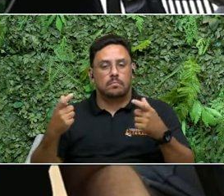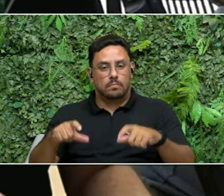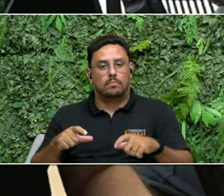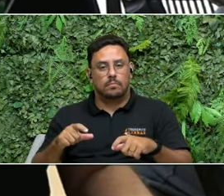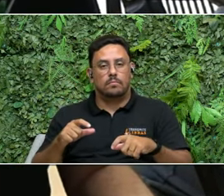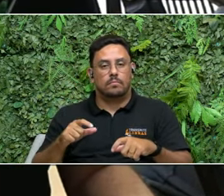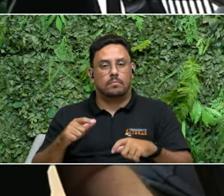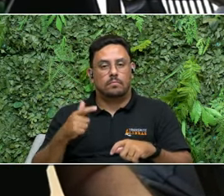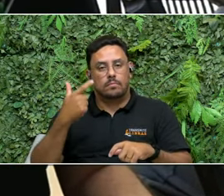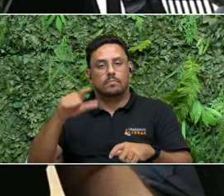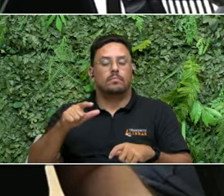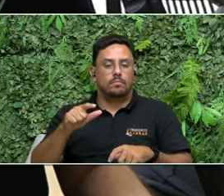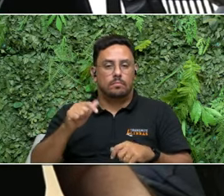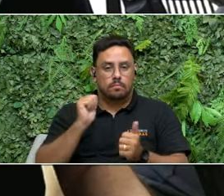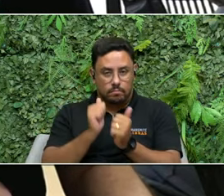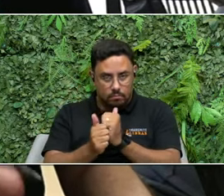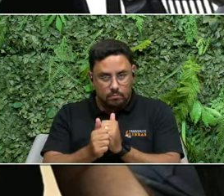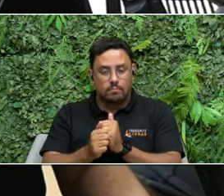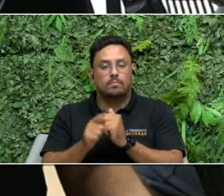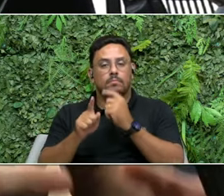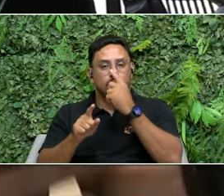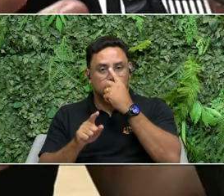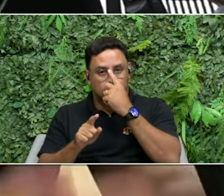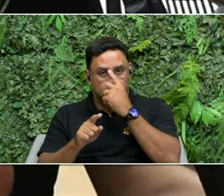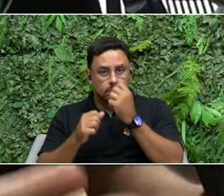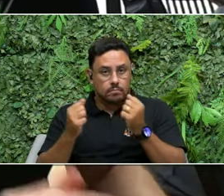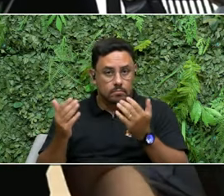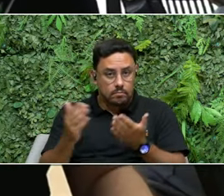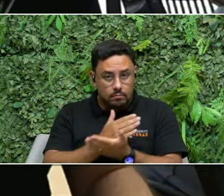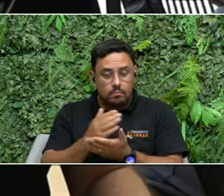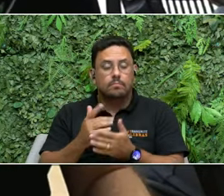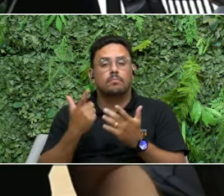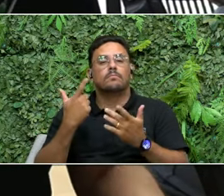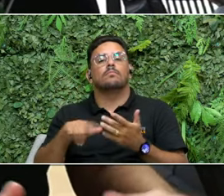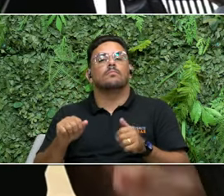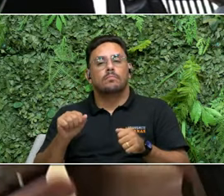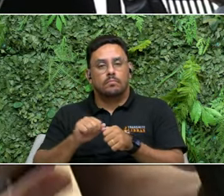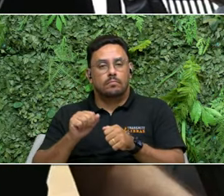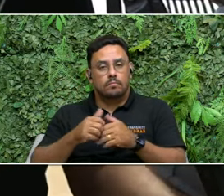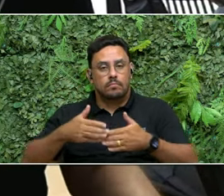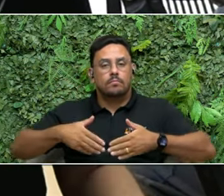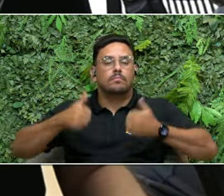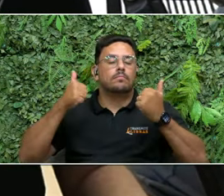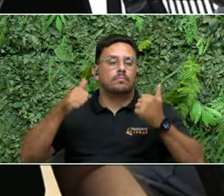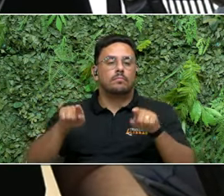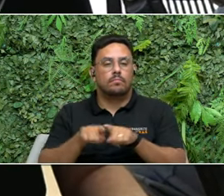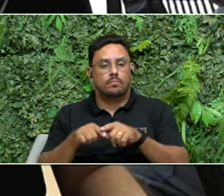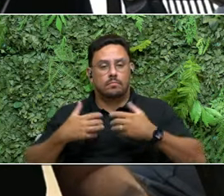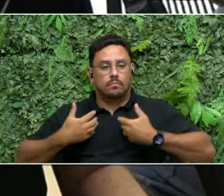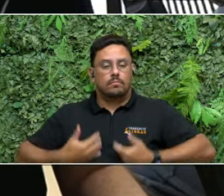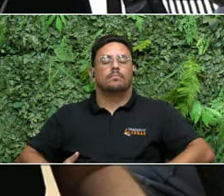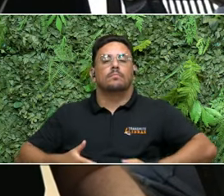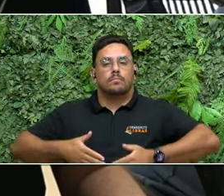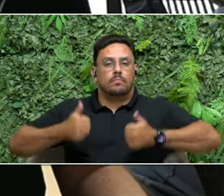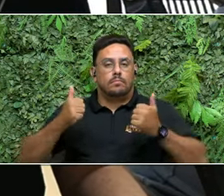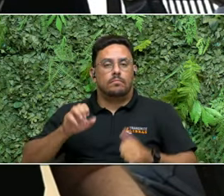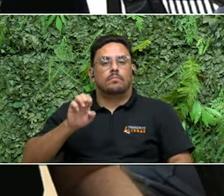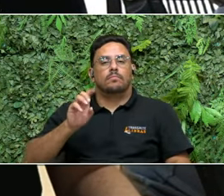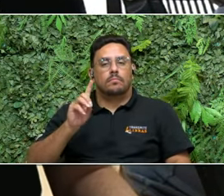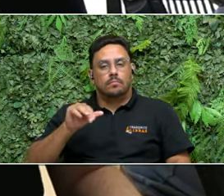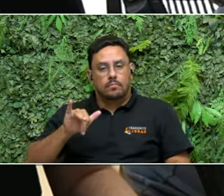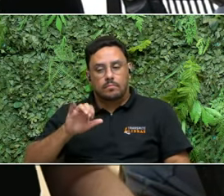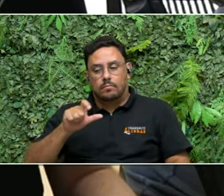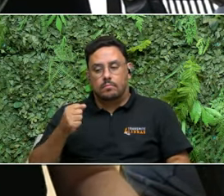próximo jogo se é de colocar aqueles que conseguiram executar melhor e fisicamente Estão melhores porque o